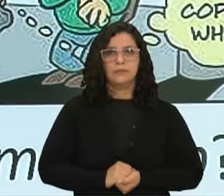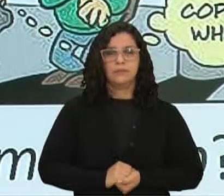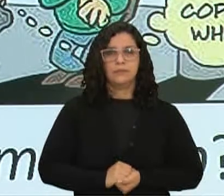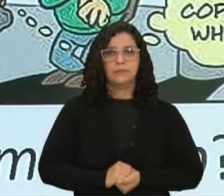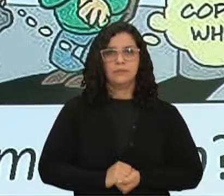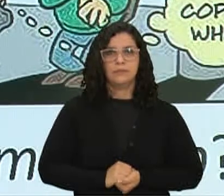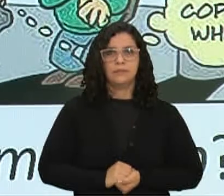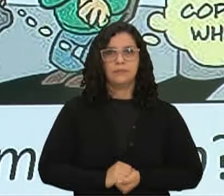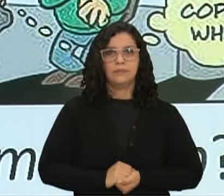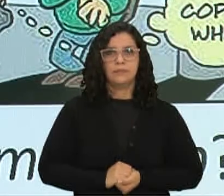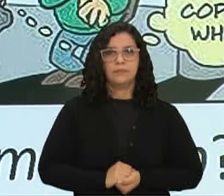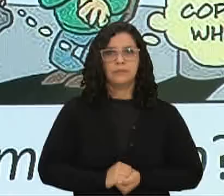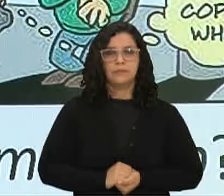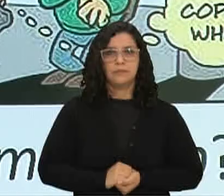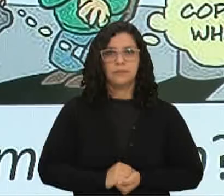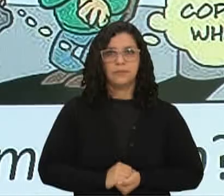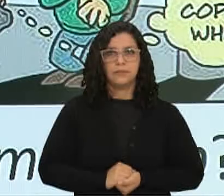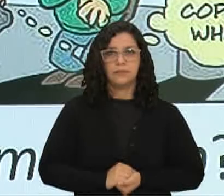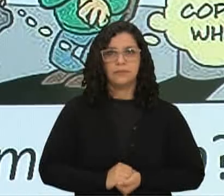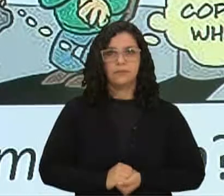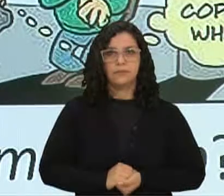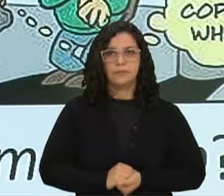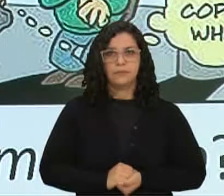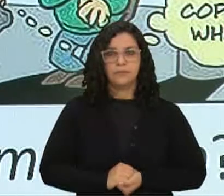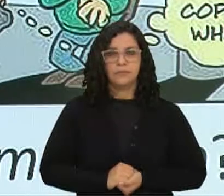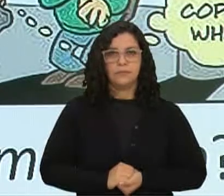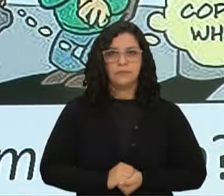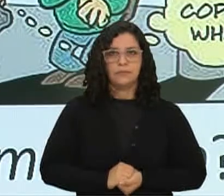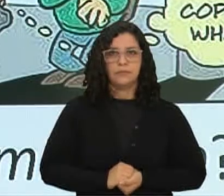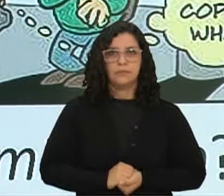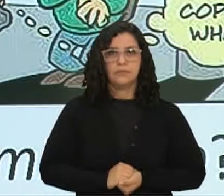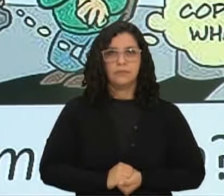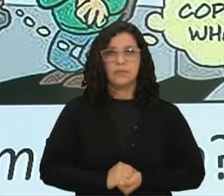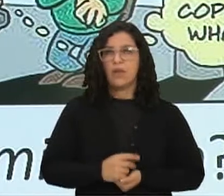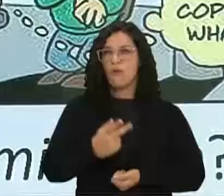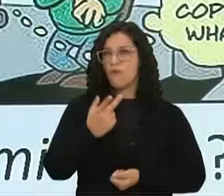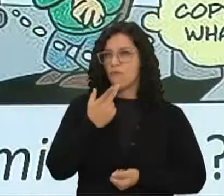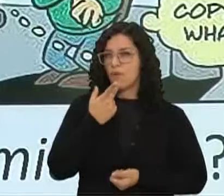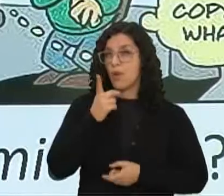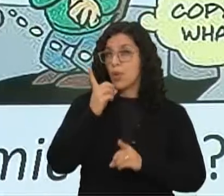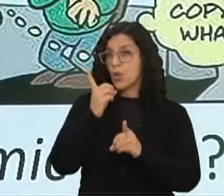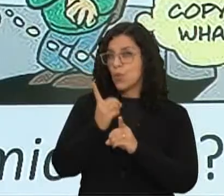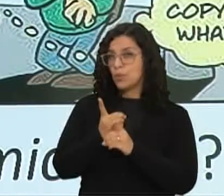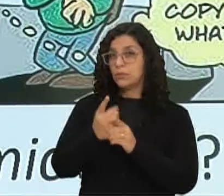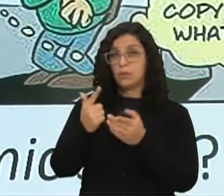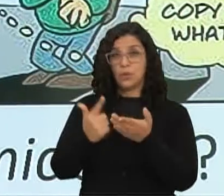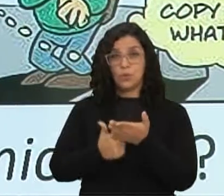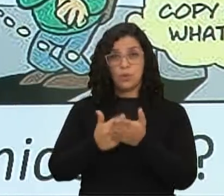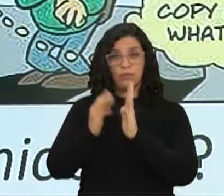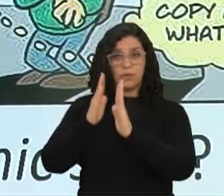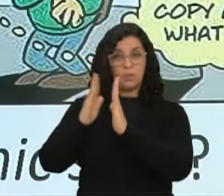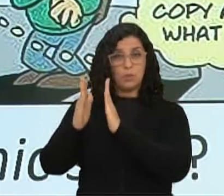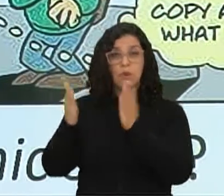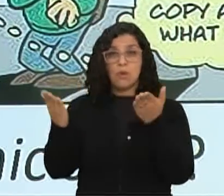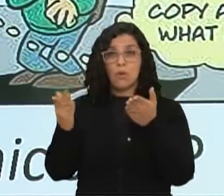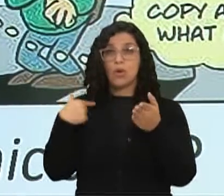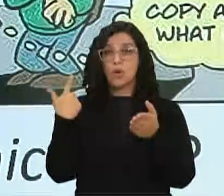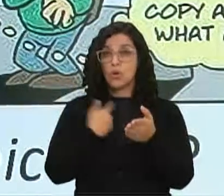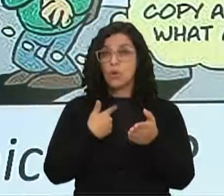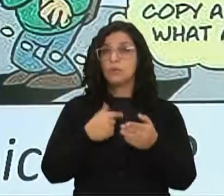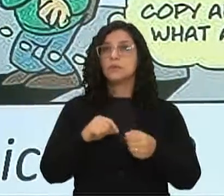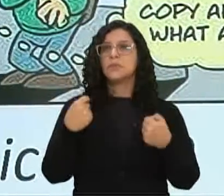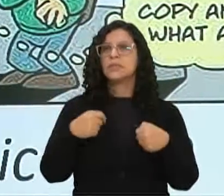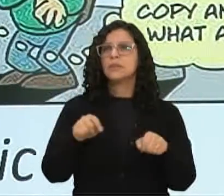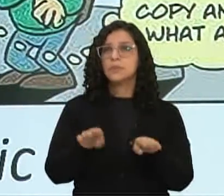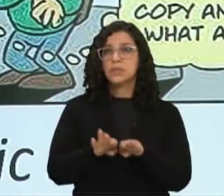3 and my history project is done. Então ele fala, ó, eu encontrei esse livro na biblioteca e agora eu só tenho